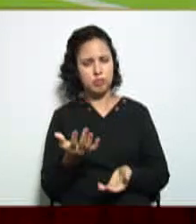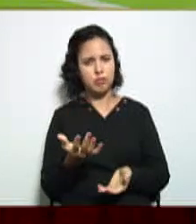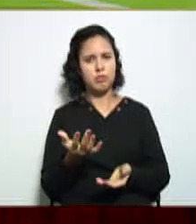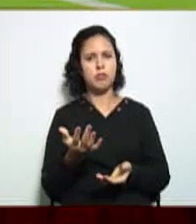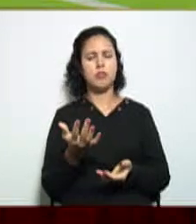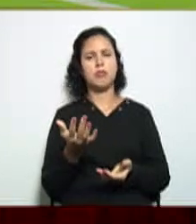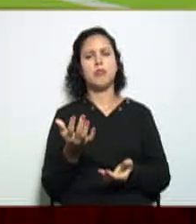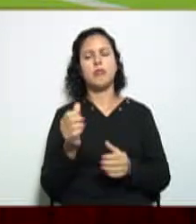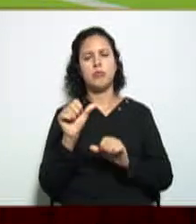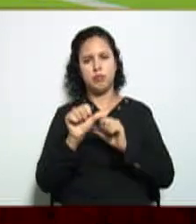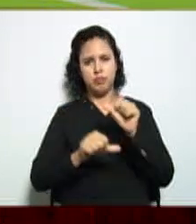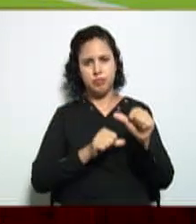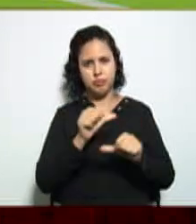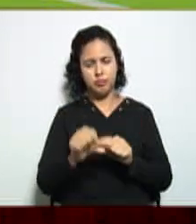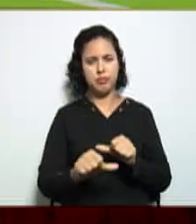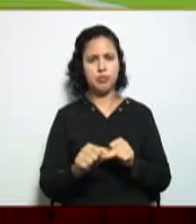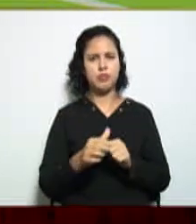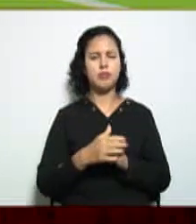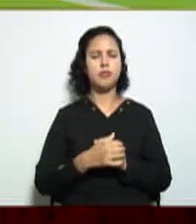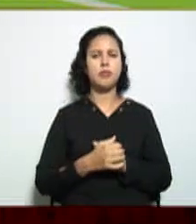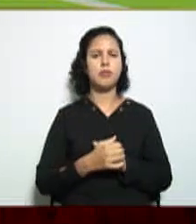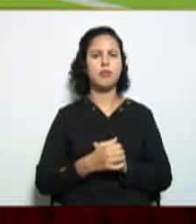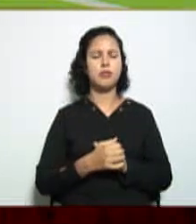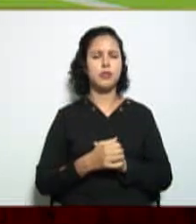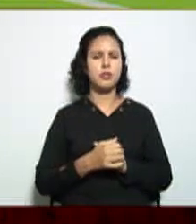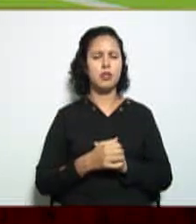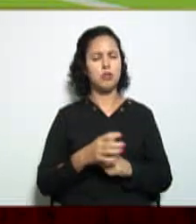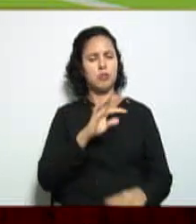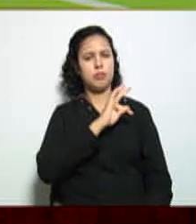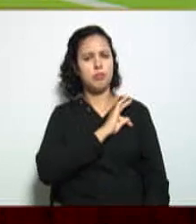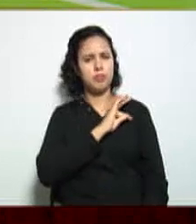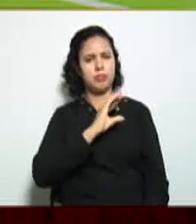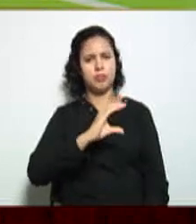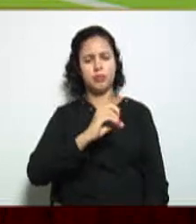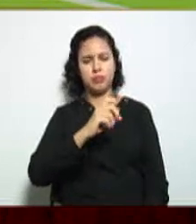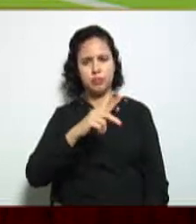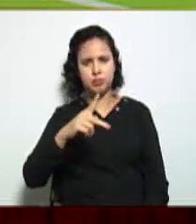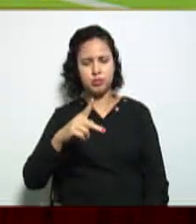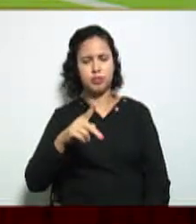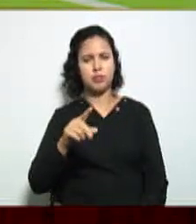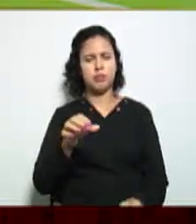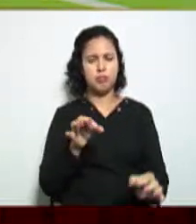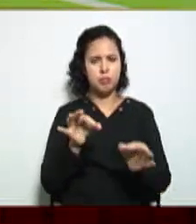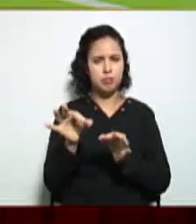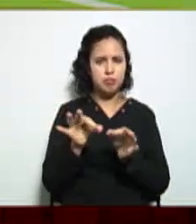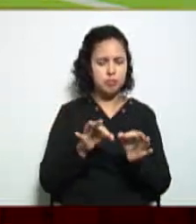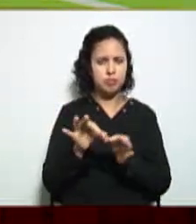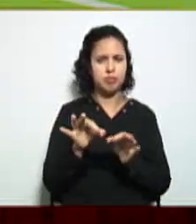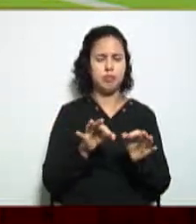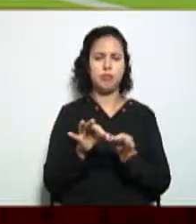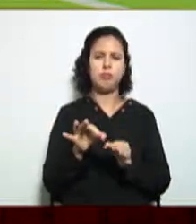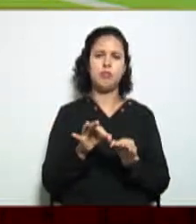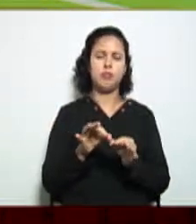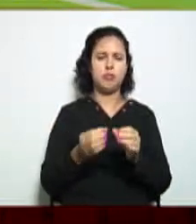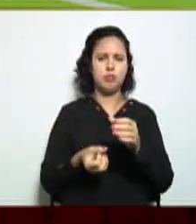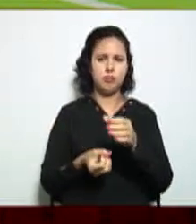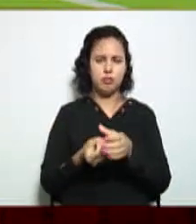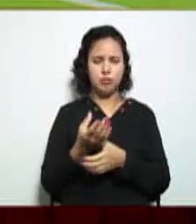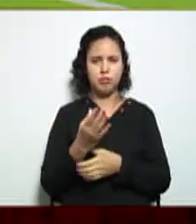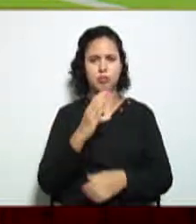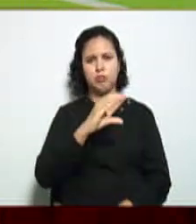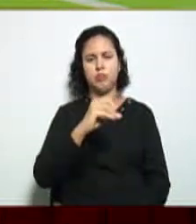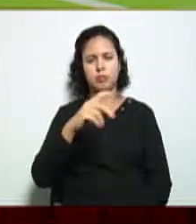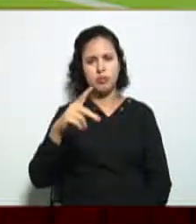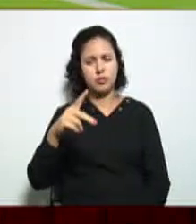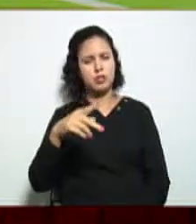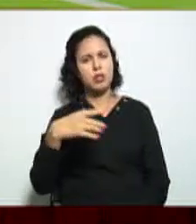que é assim que um técnico em cooperativismo planeja, organiza uma cooperativa? Não tem um jeito